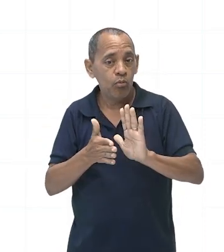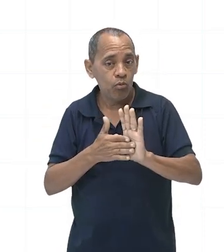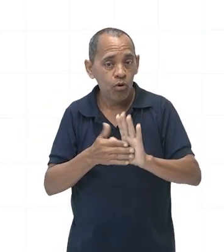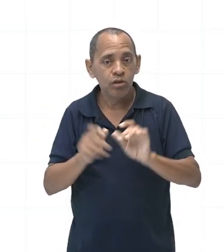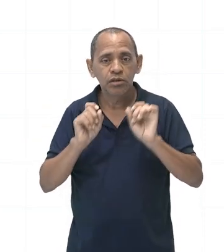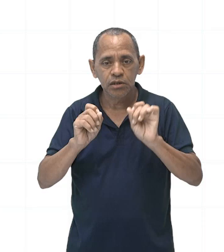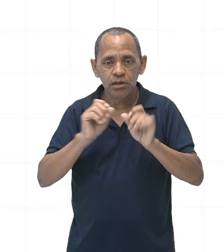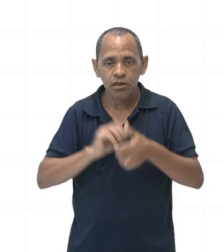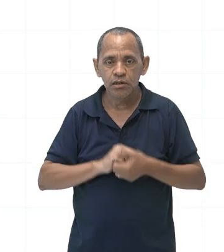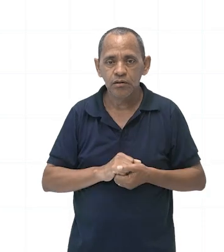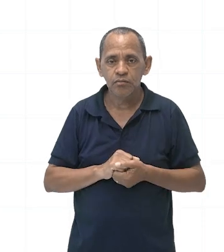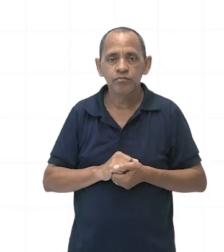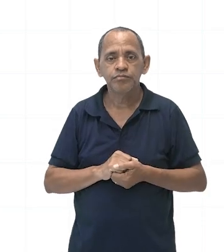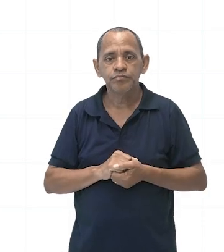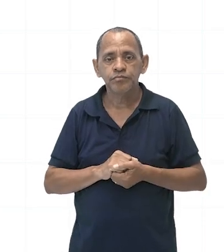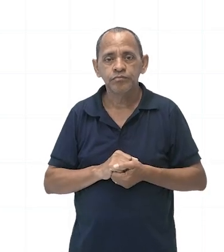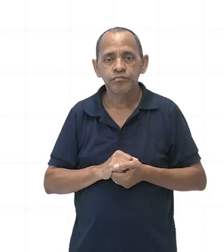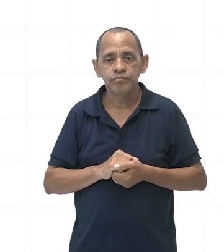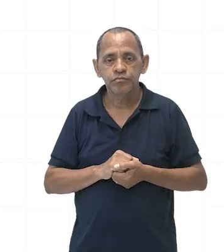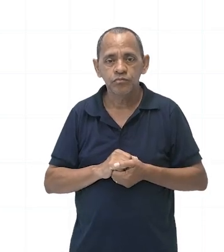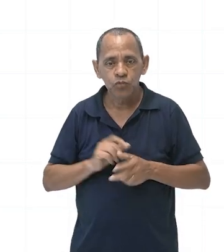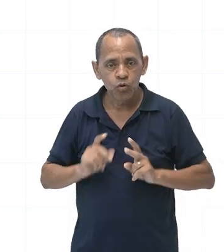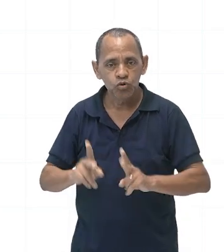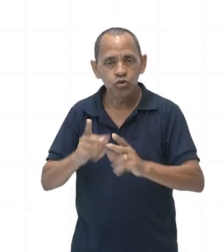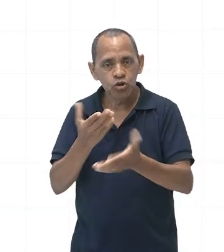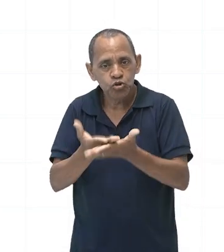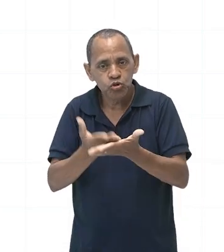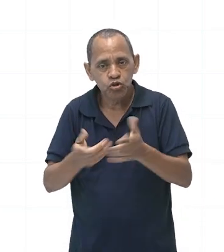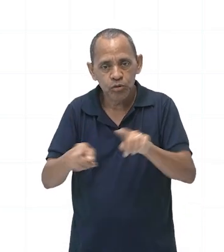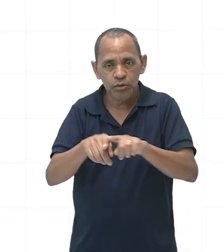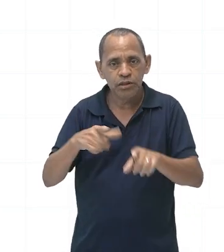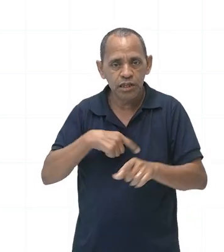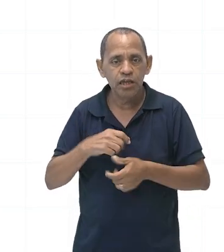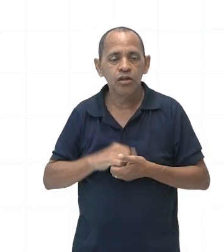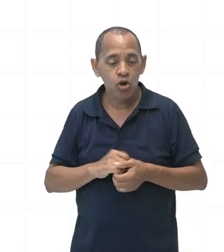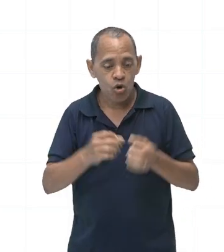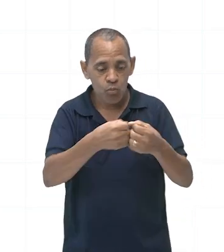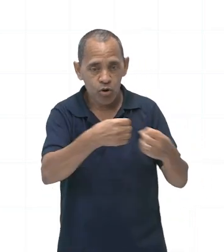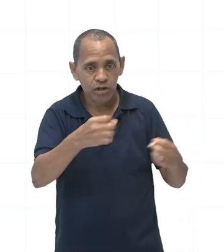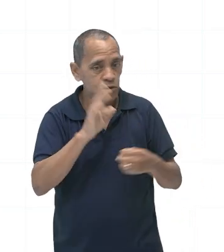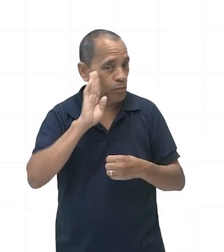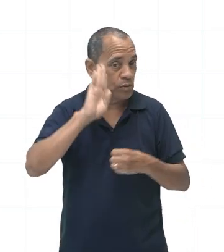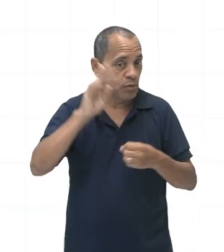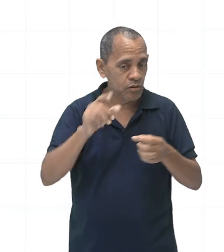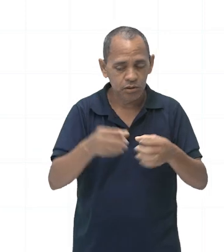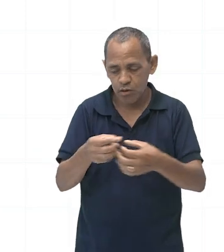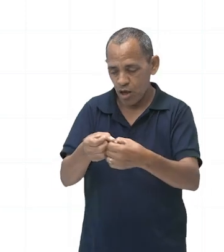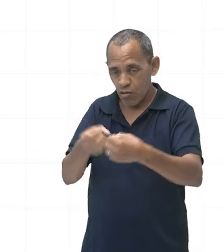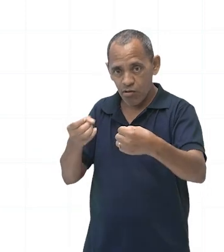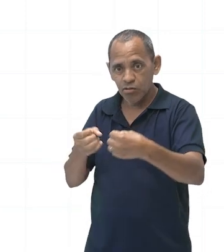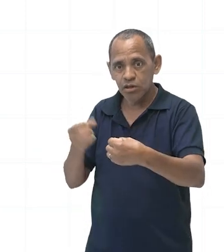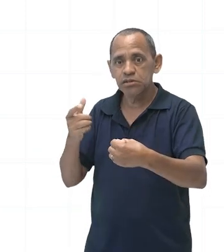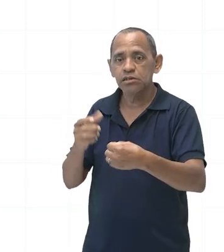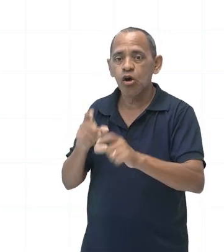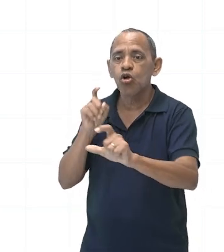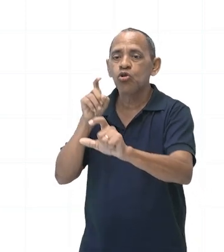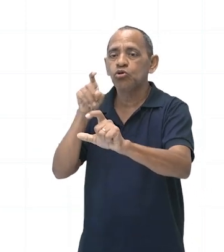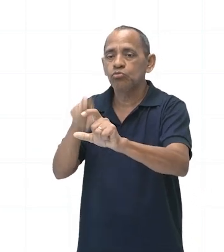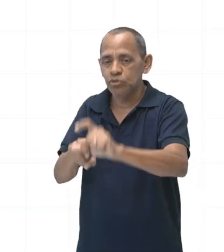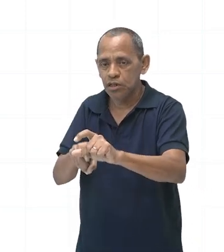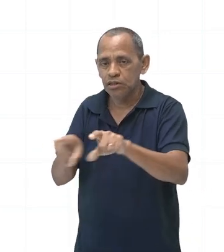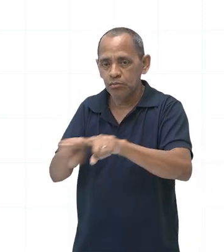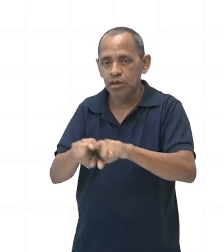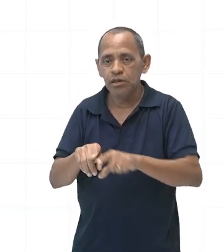uma relação entre a oração principal e uma oração subordinada. Continuando, a gente tem as